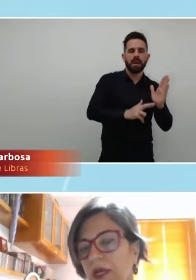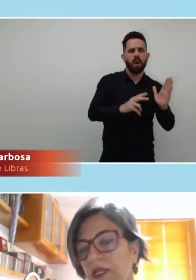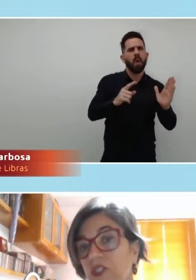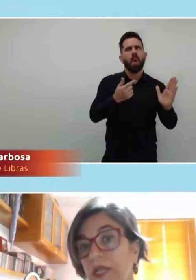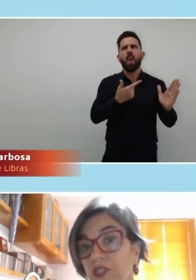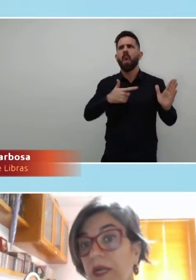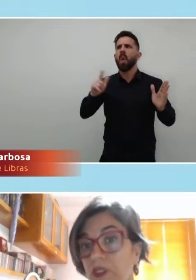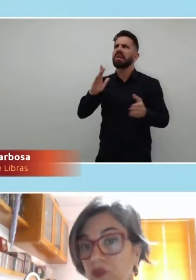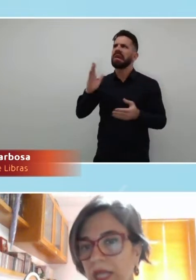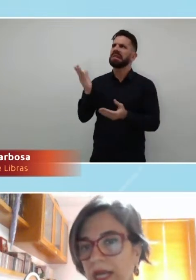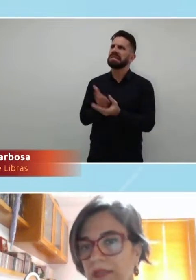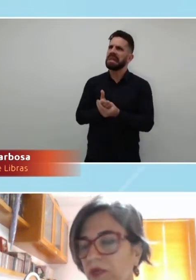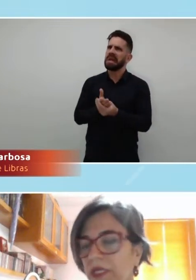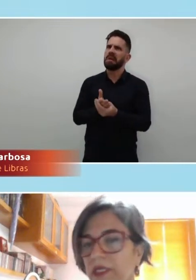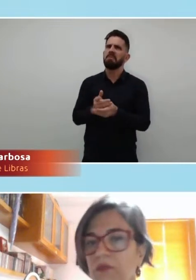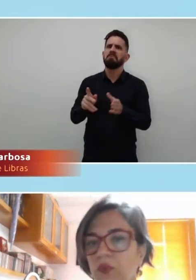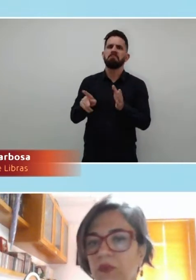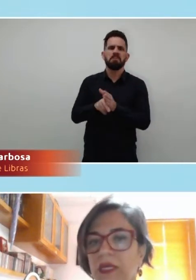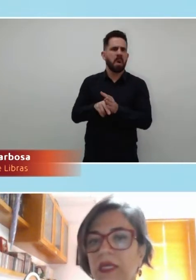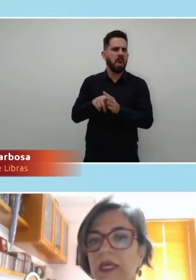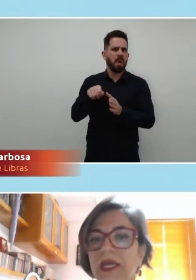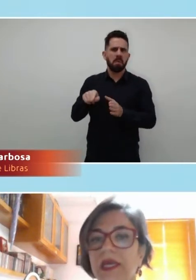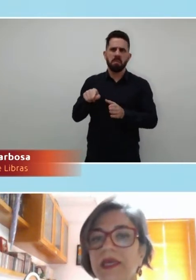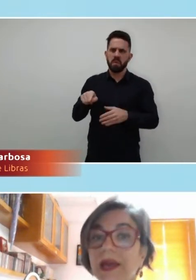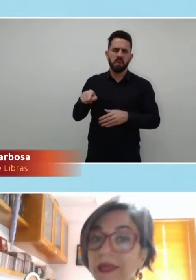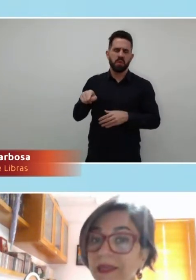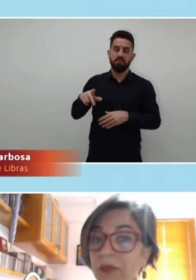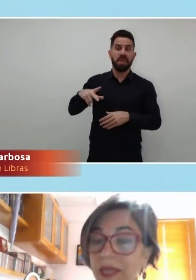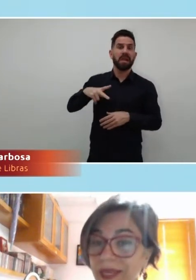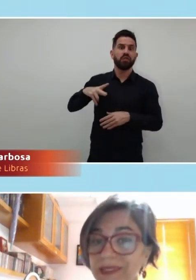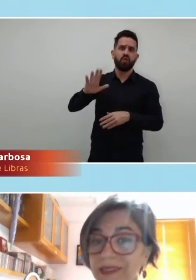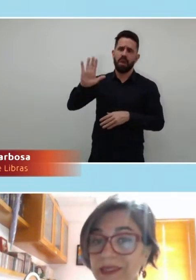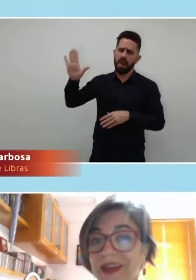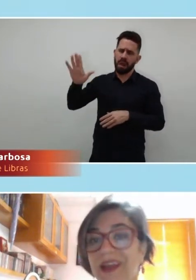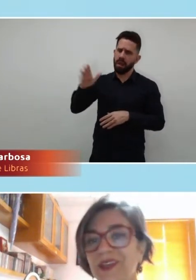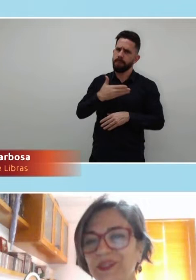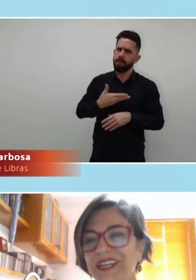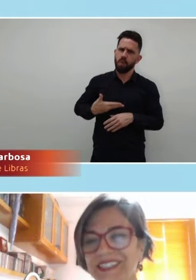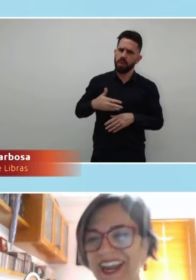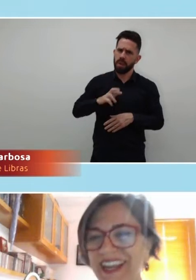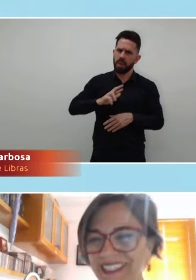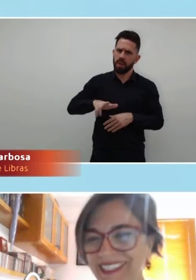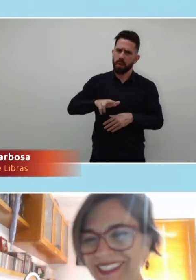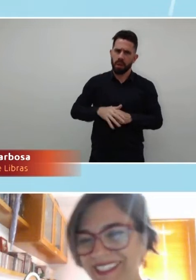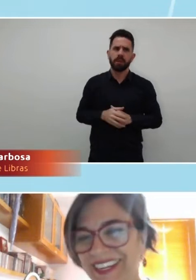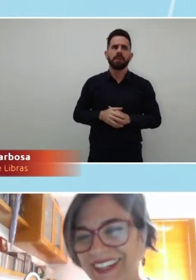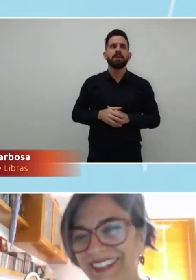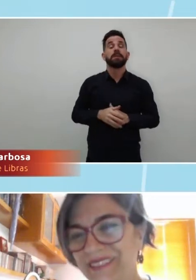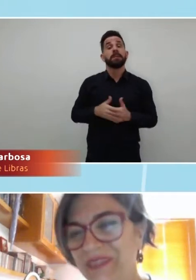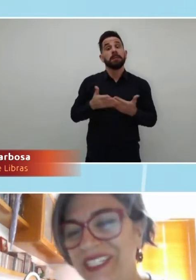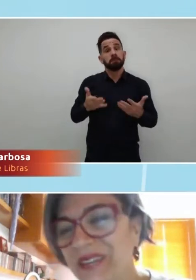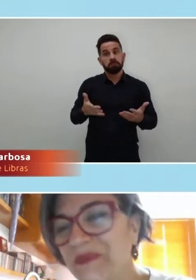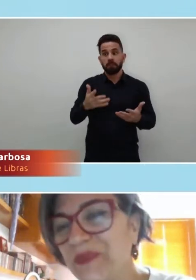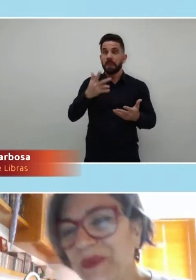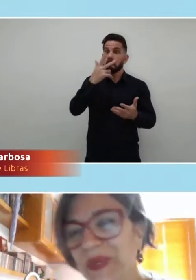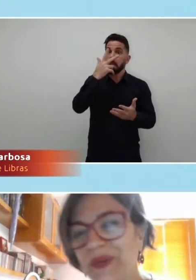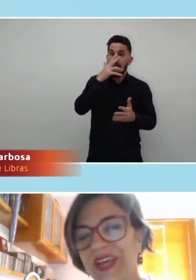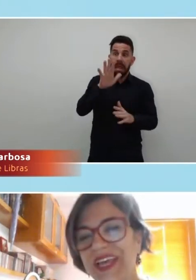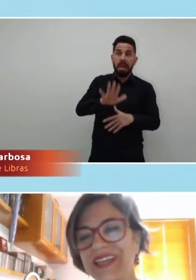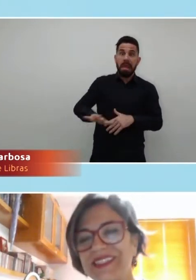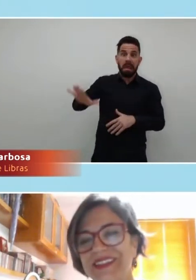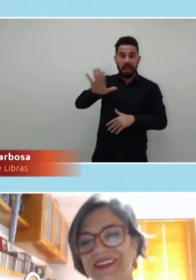uma entidade particular, não era nem pública. E aí parece que caiu nas graças do Ministério